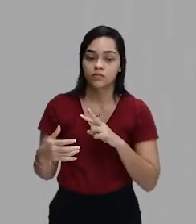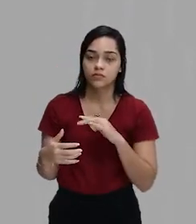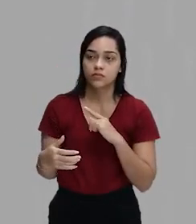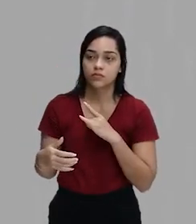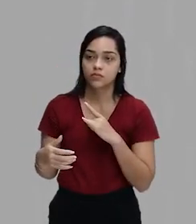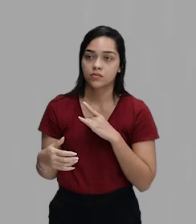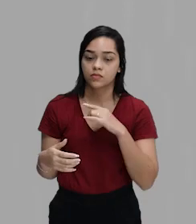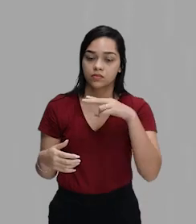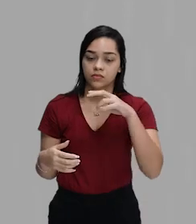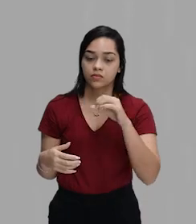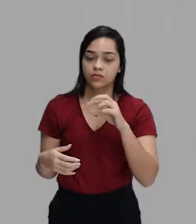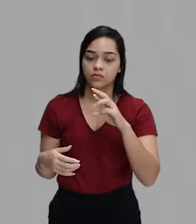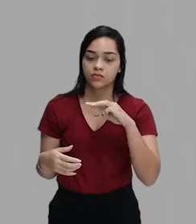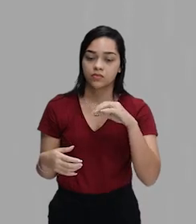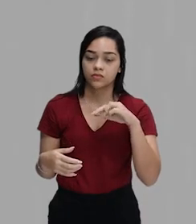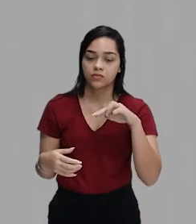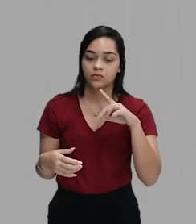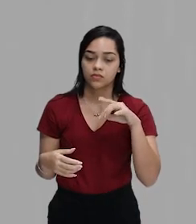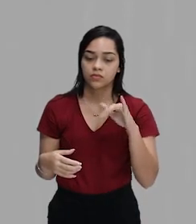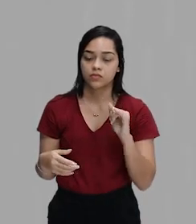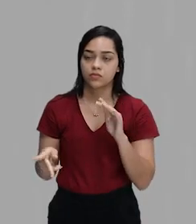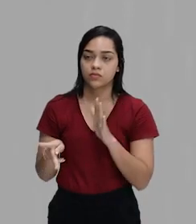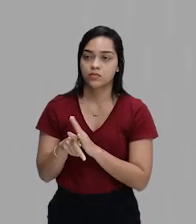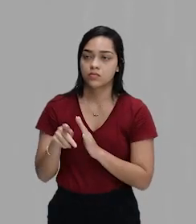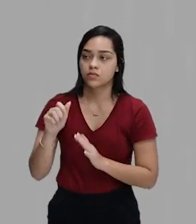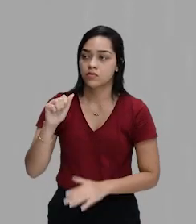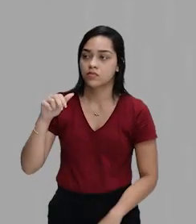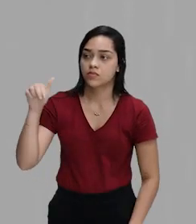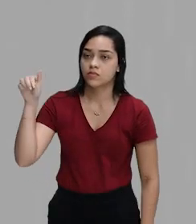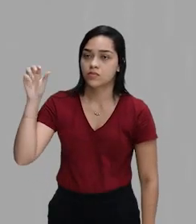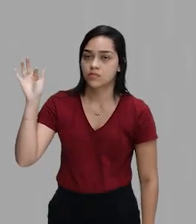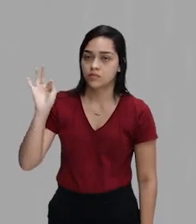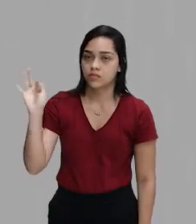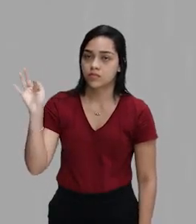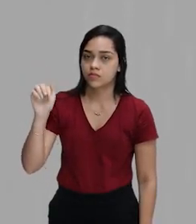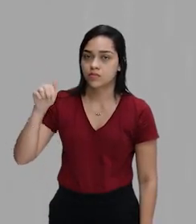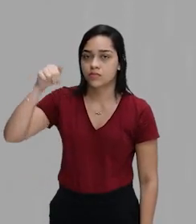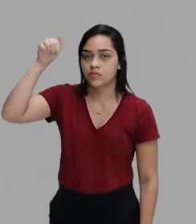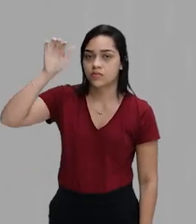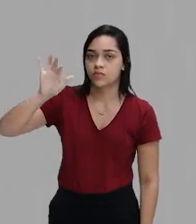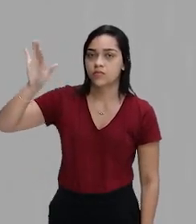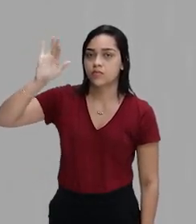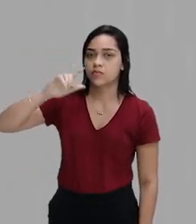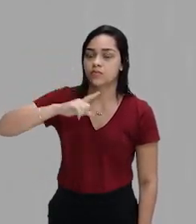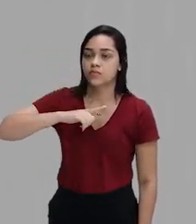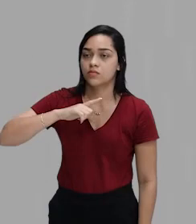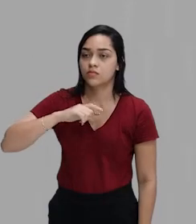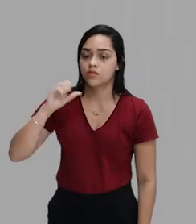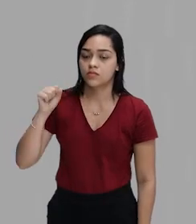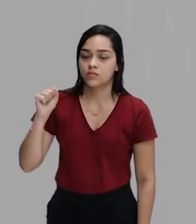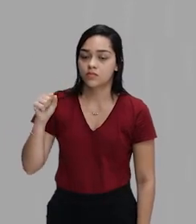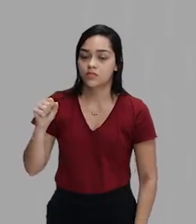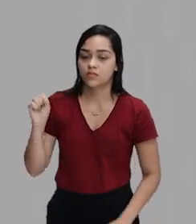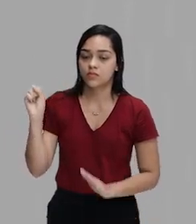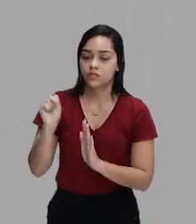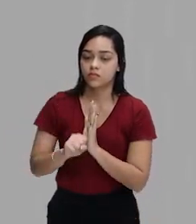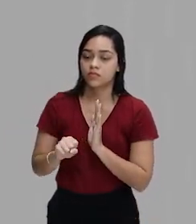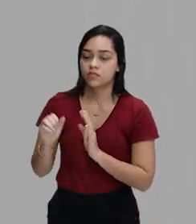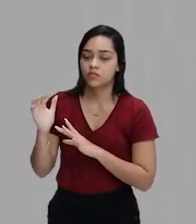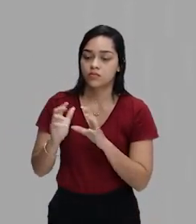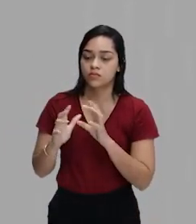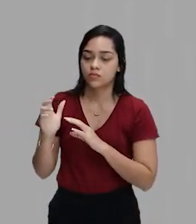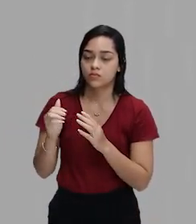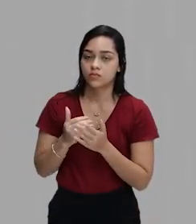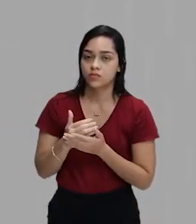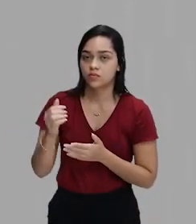desembarcaram na Normandia, no norte da França, que havia sido ocupado desde o início da guerra pela